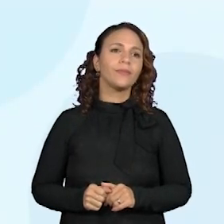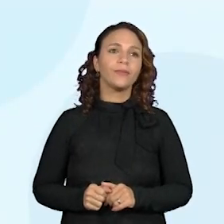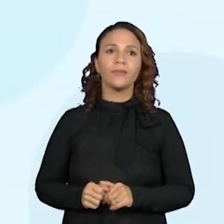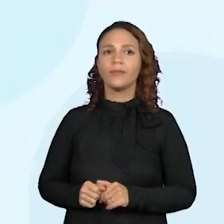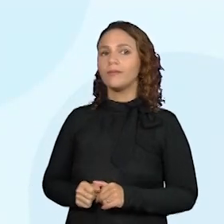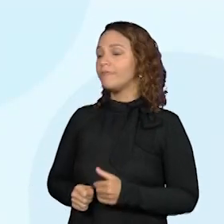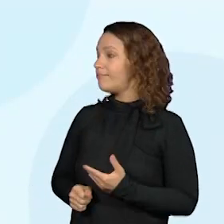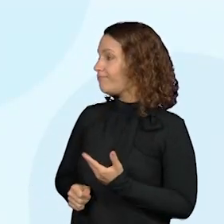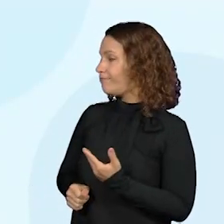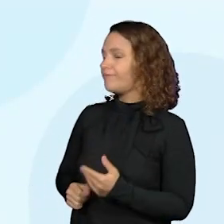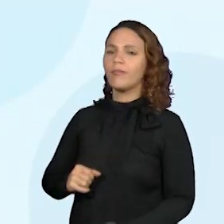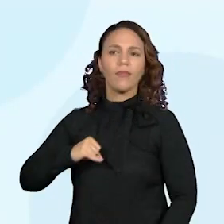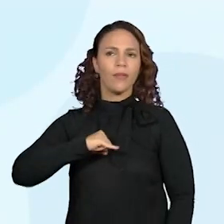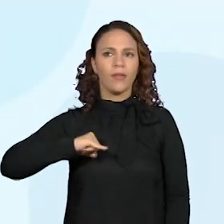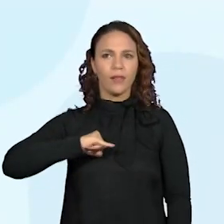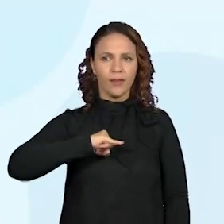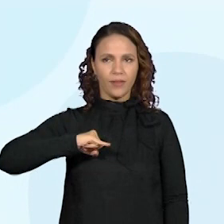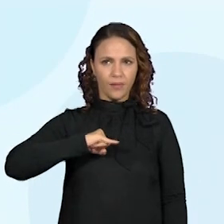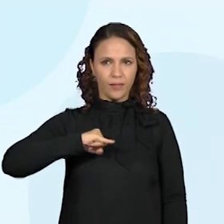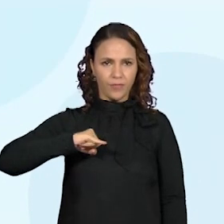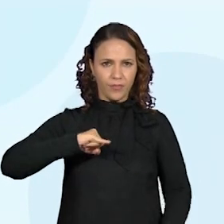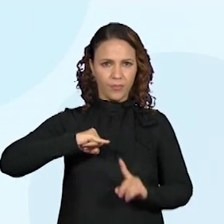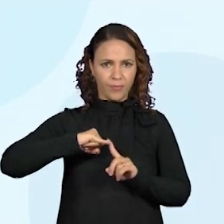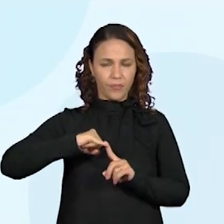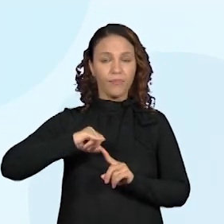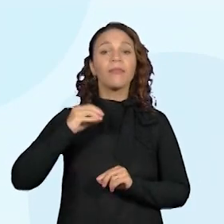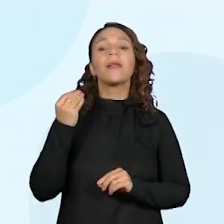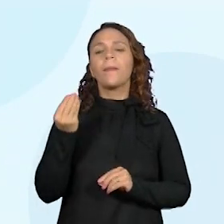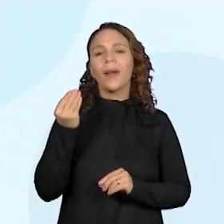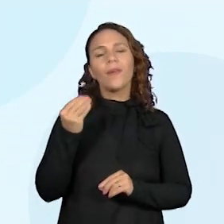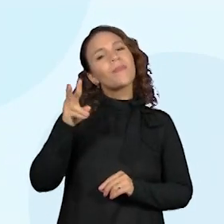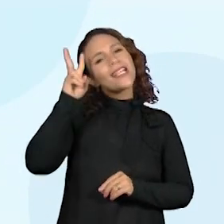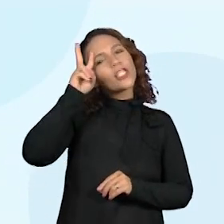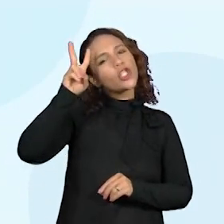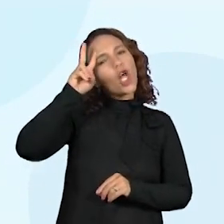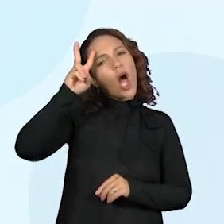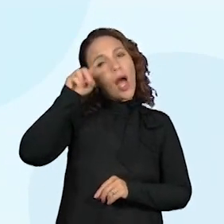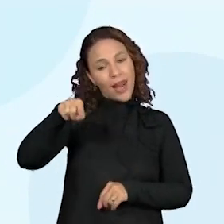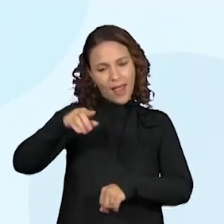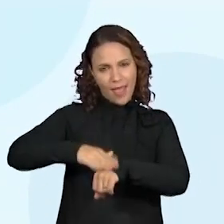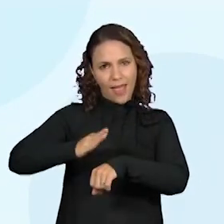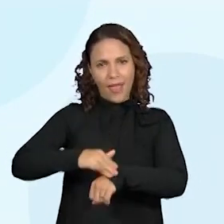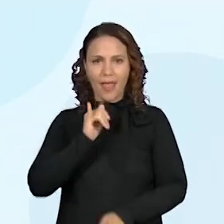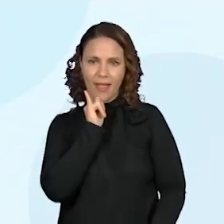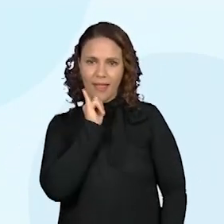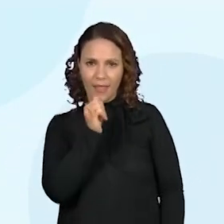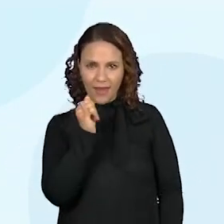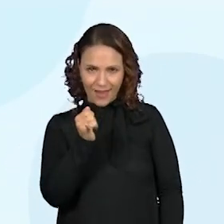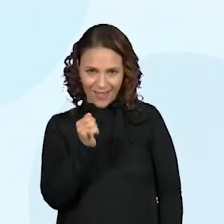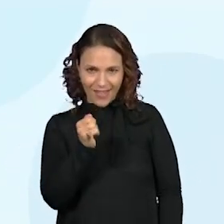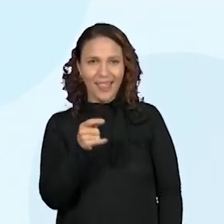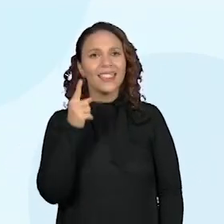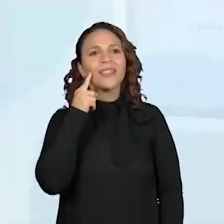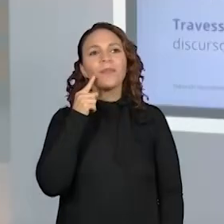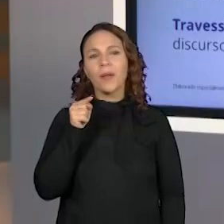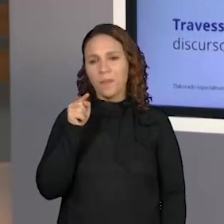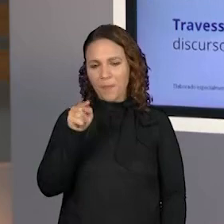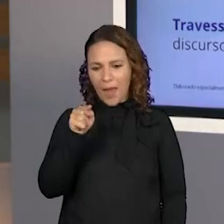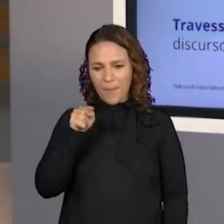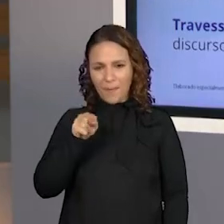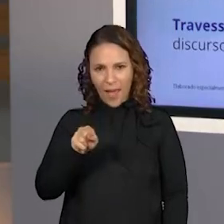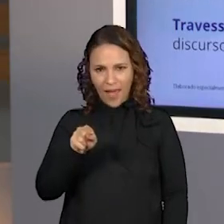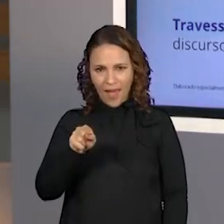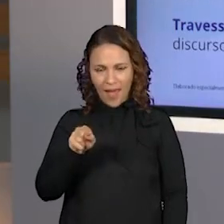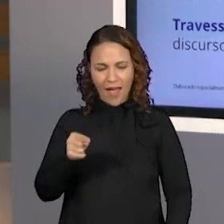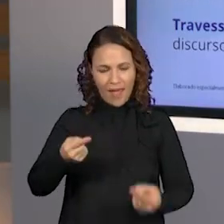Ponto de travessão. Iniciar a fala de um personagem no discurso direto. Muito bem,